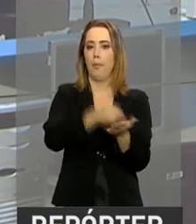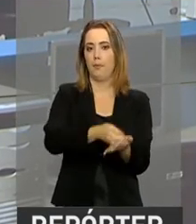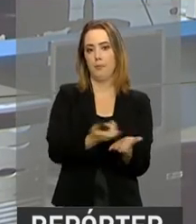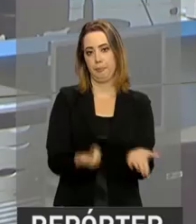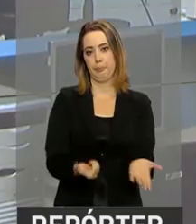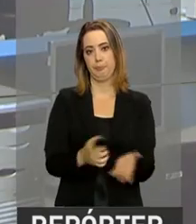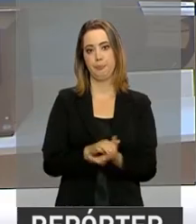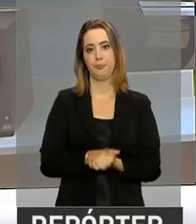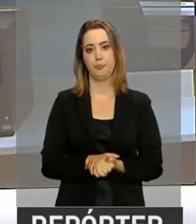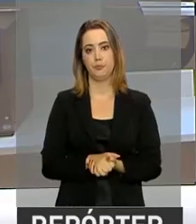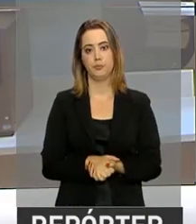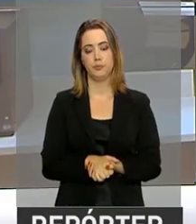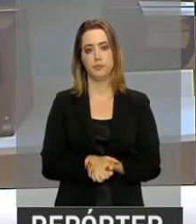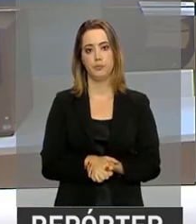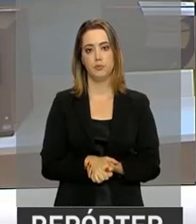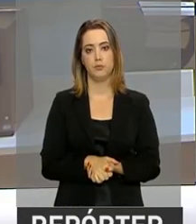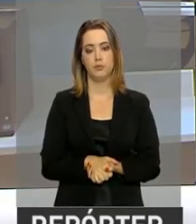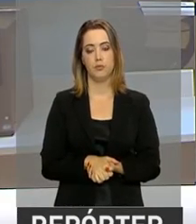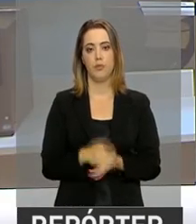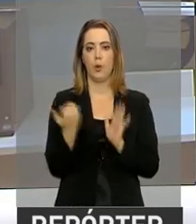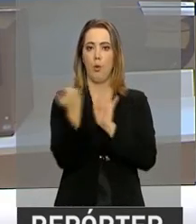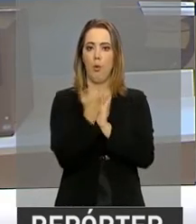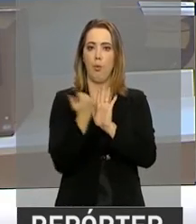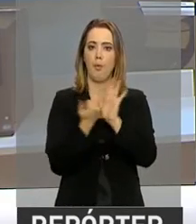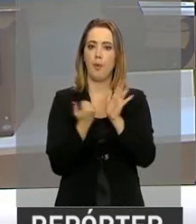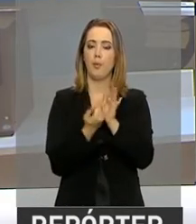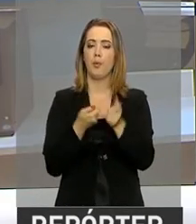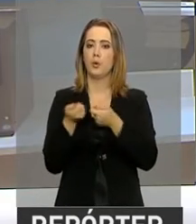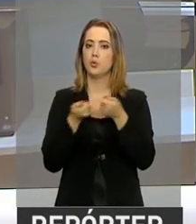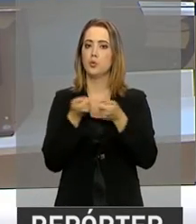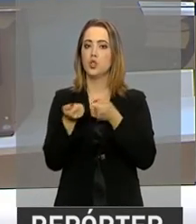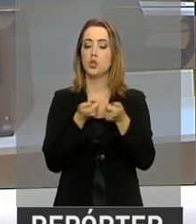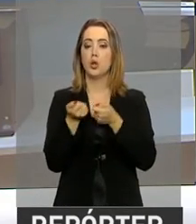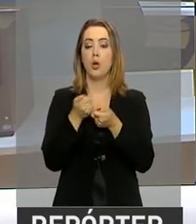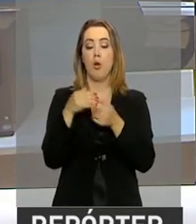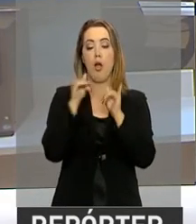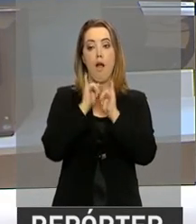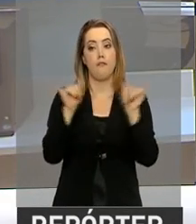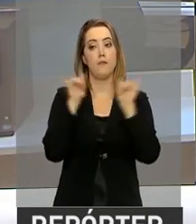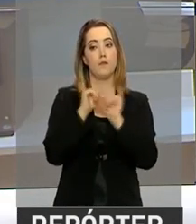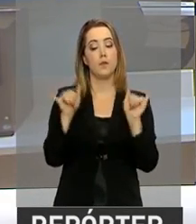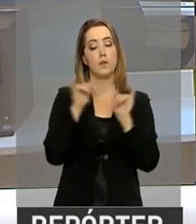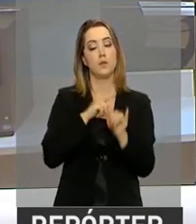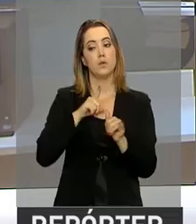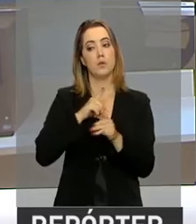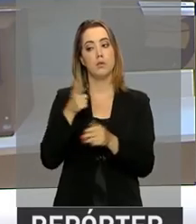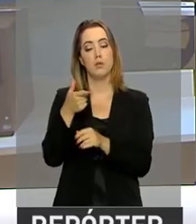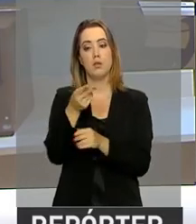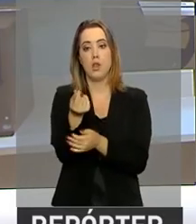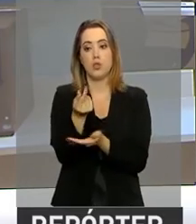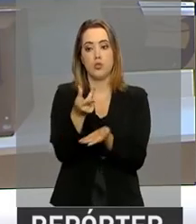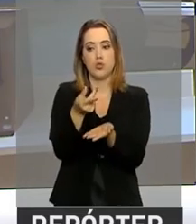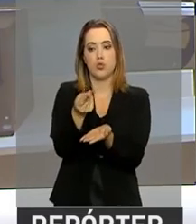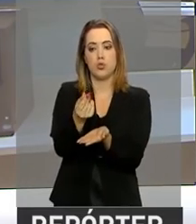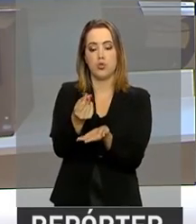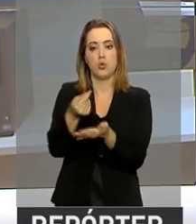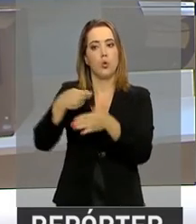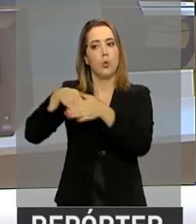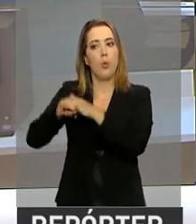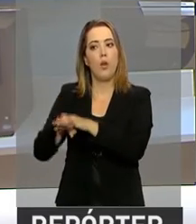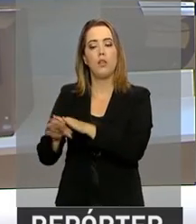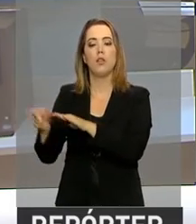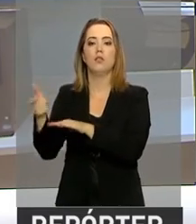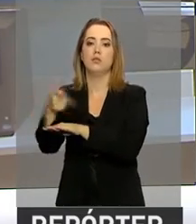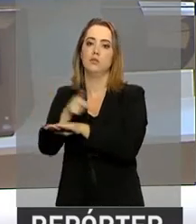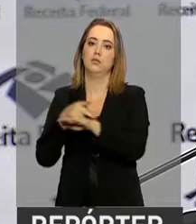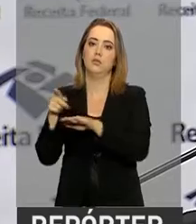pagamento. O Programa de Regularização de Ativos no Exterior, a repatriação, recebeu mais de